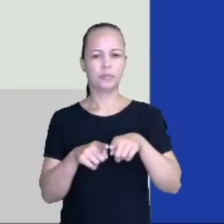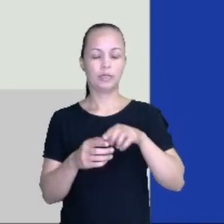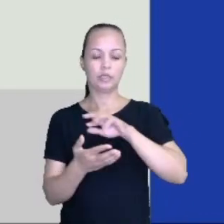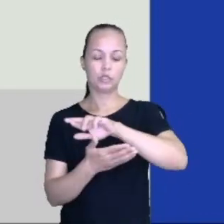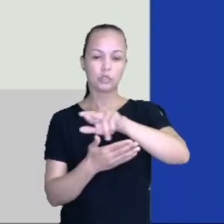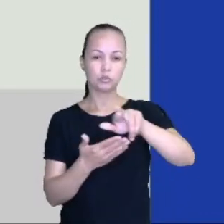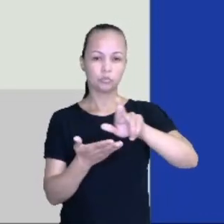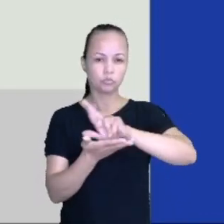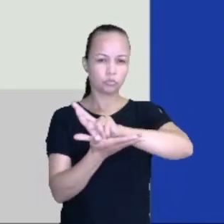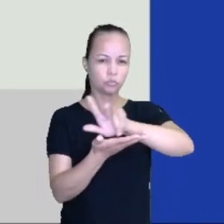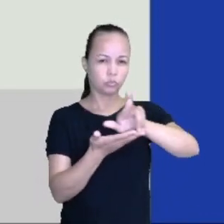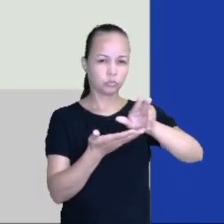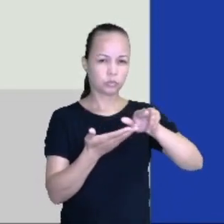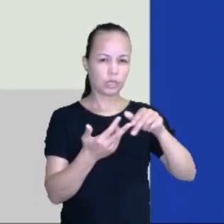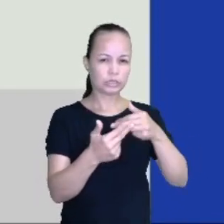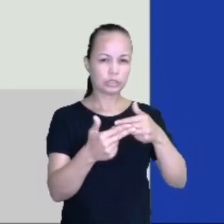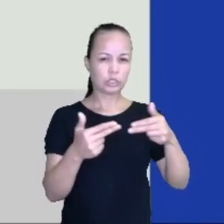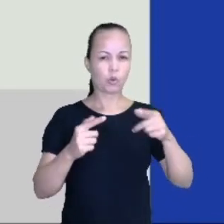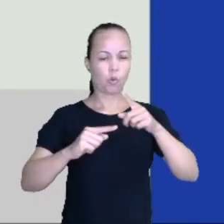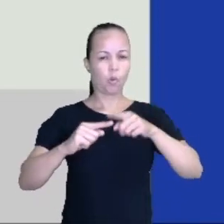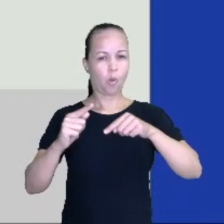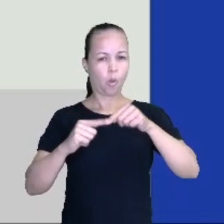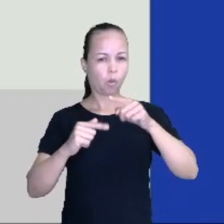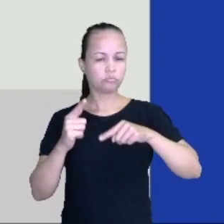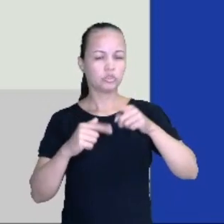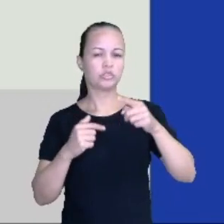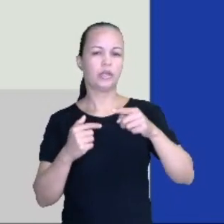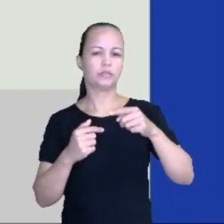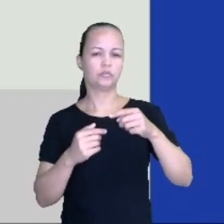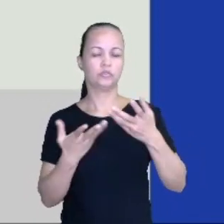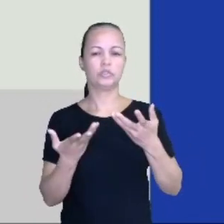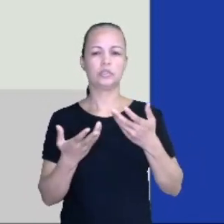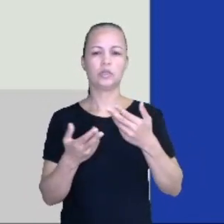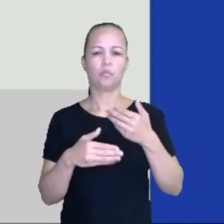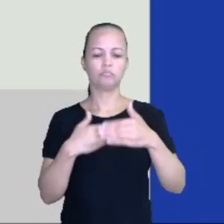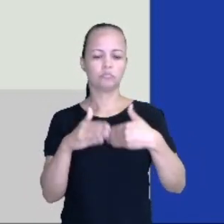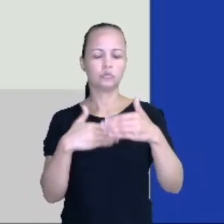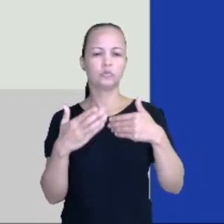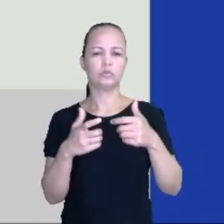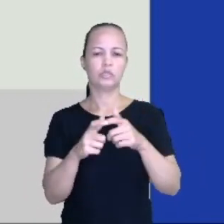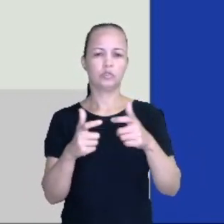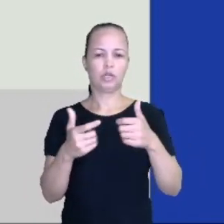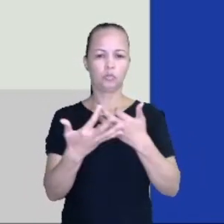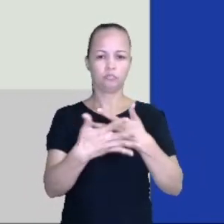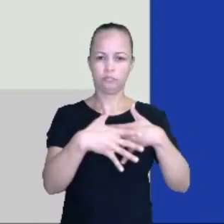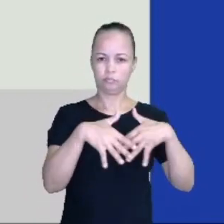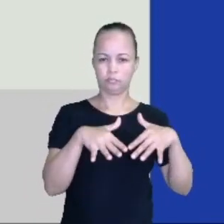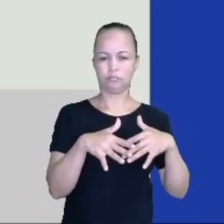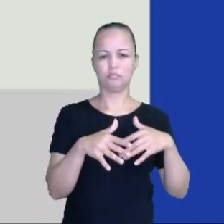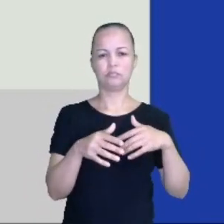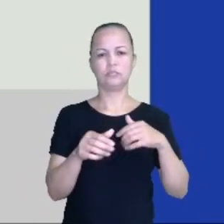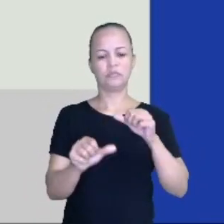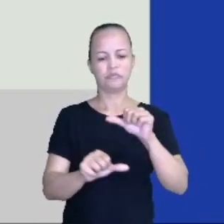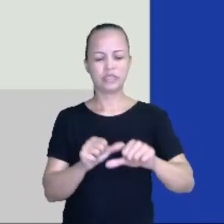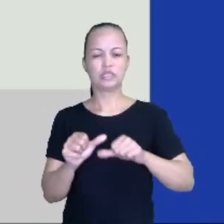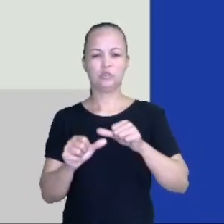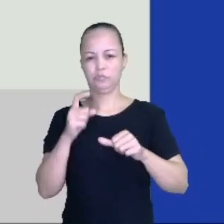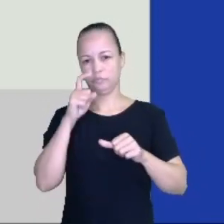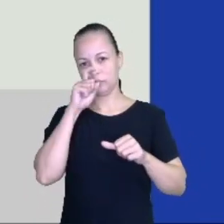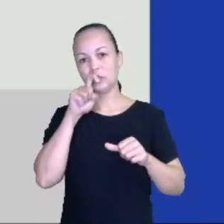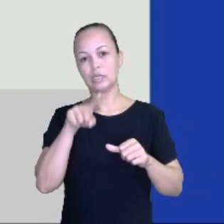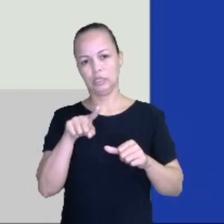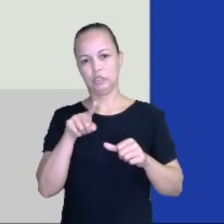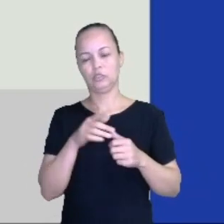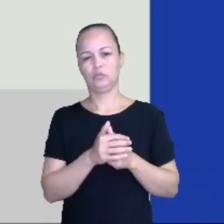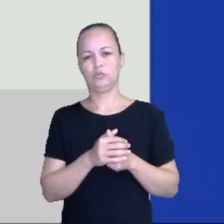recursos, todos esses objetos que são produzidos através dos recursos naturais viram lixo,